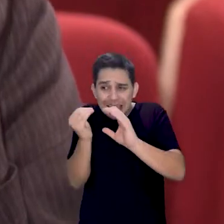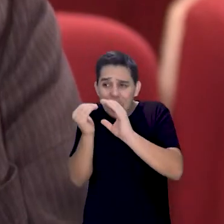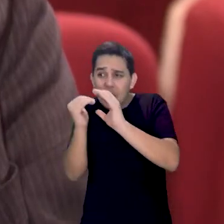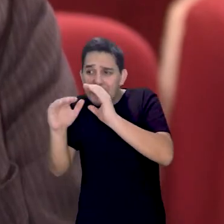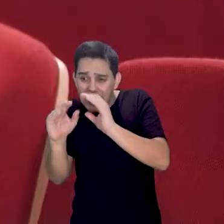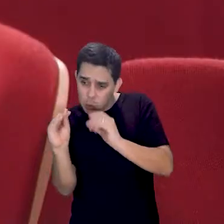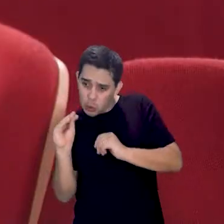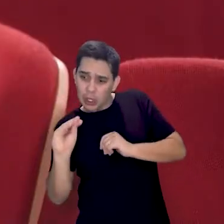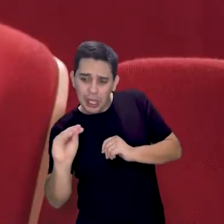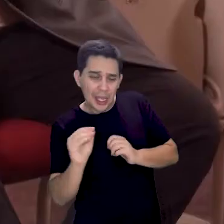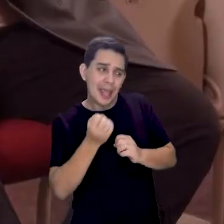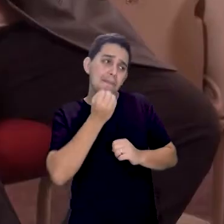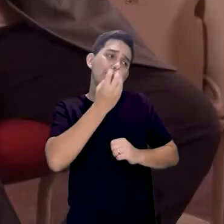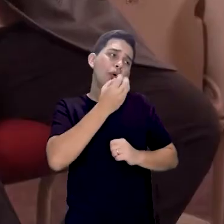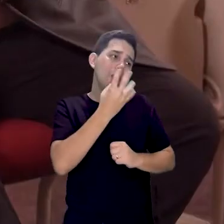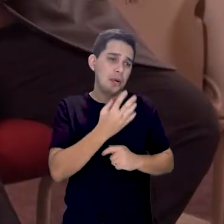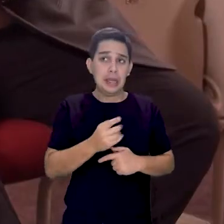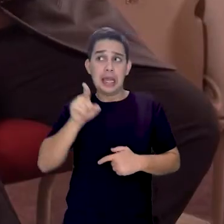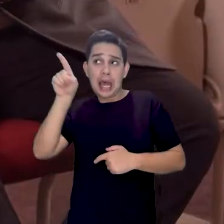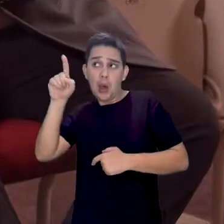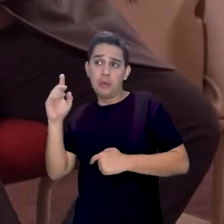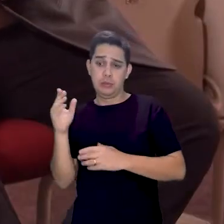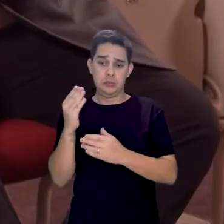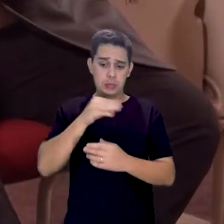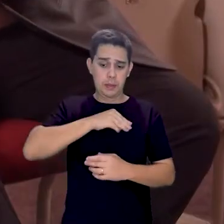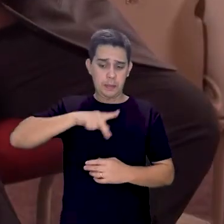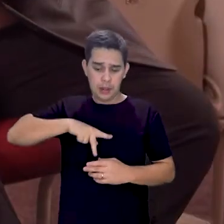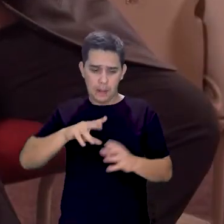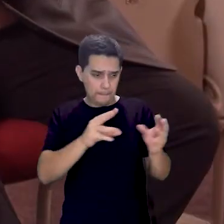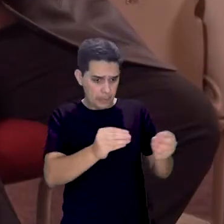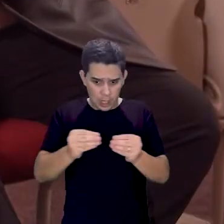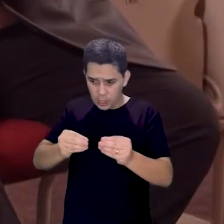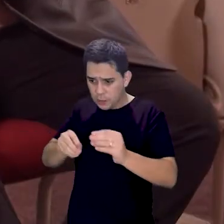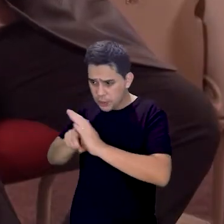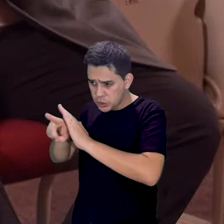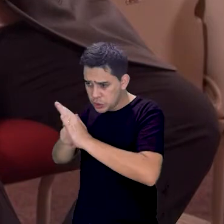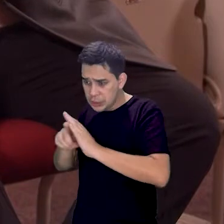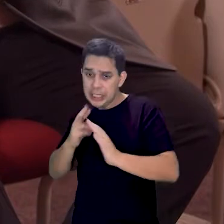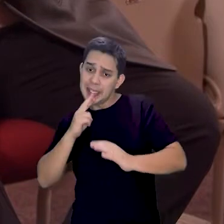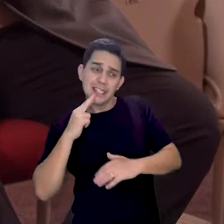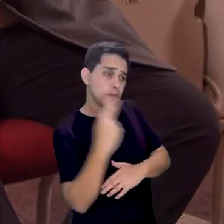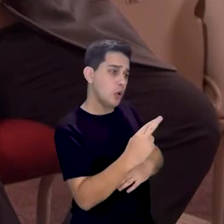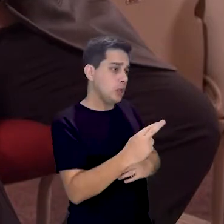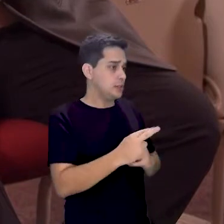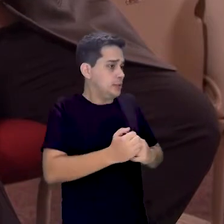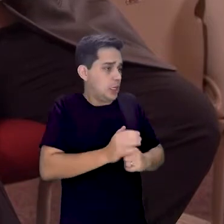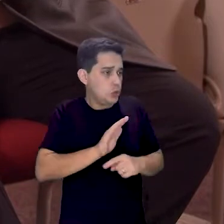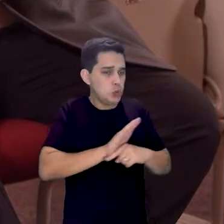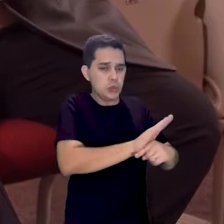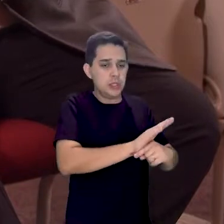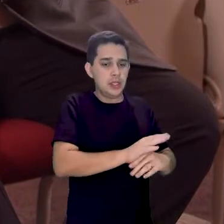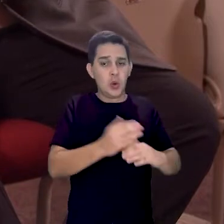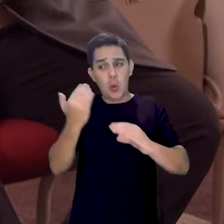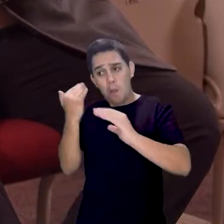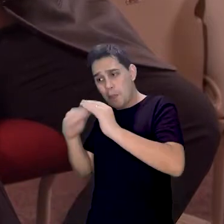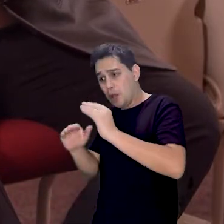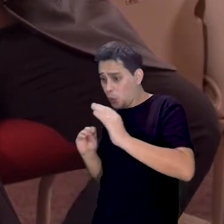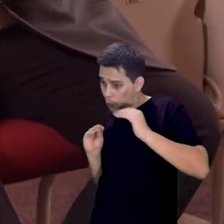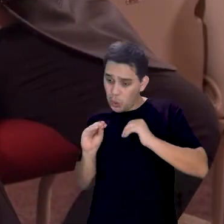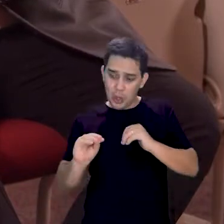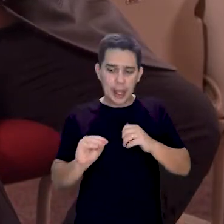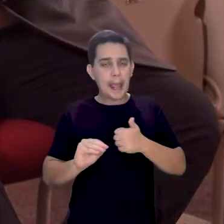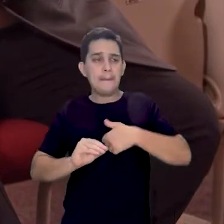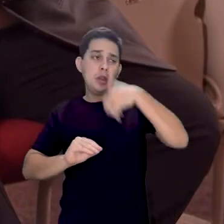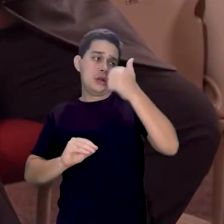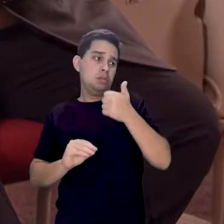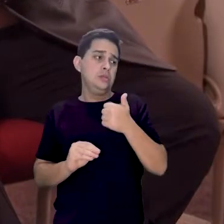para a sua demanda e até retornar com essa resposta, né? Então, quando ele deixa o e-mail, ele vai poder receber